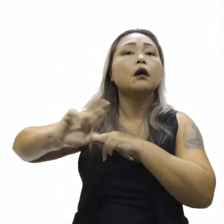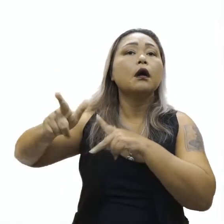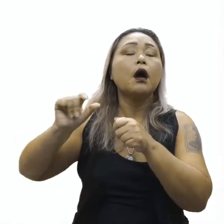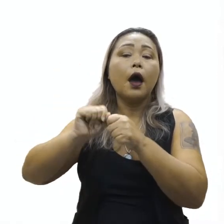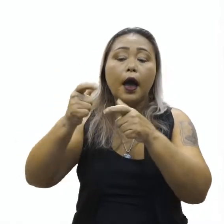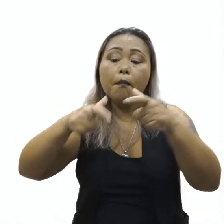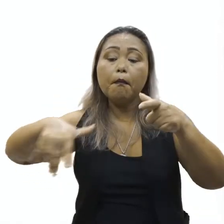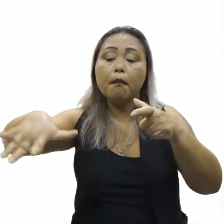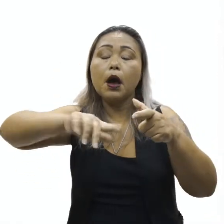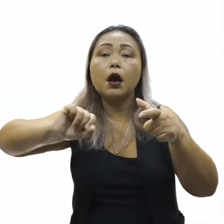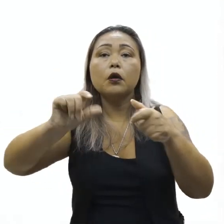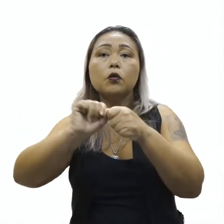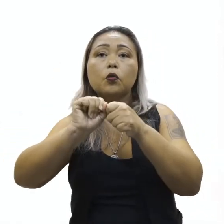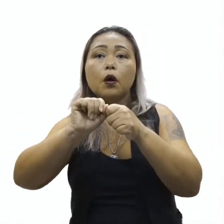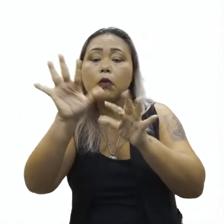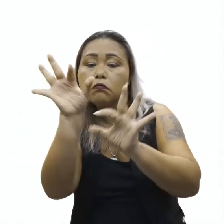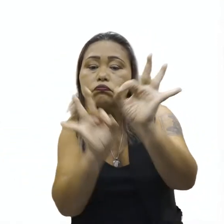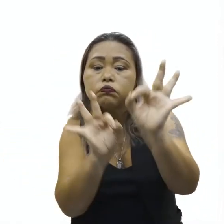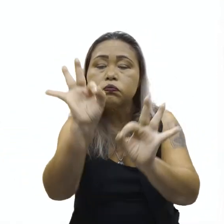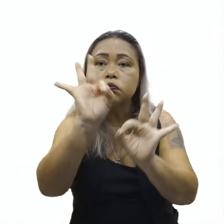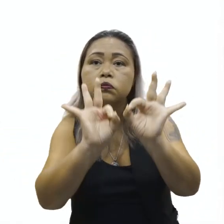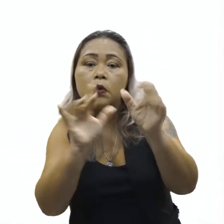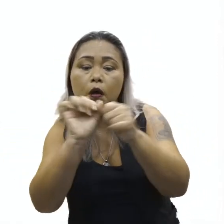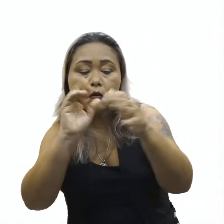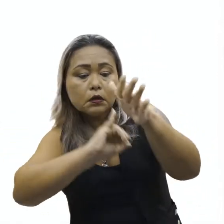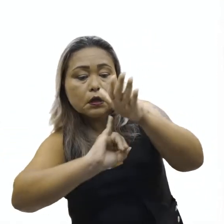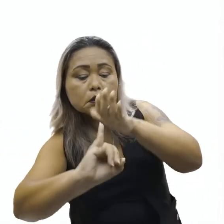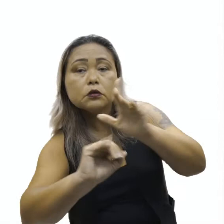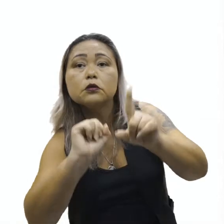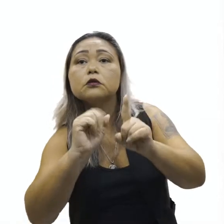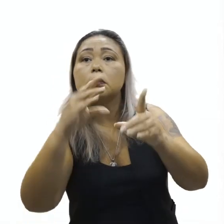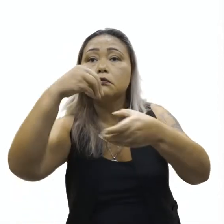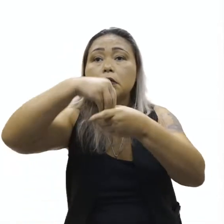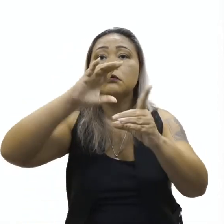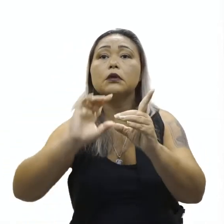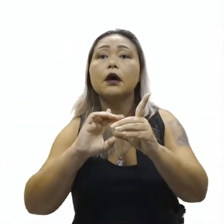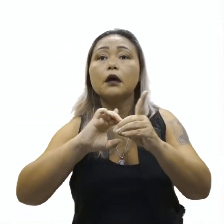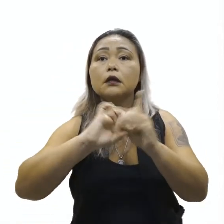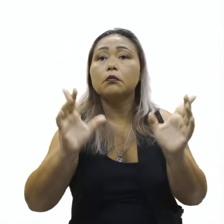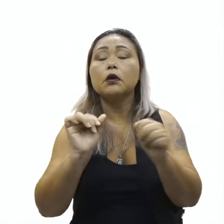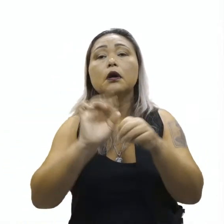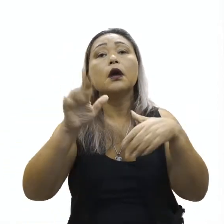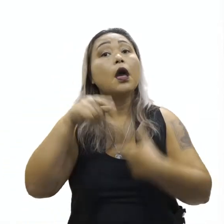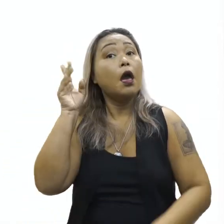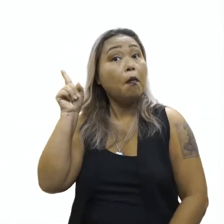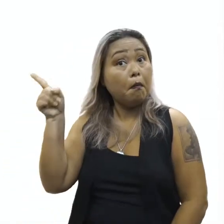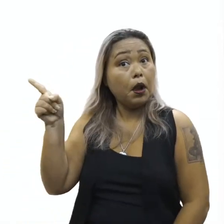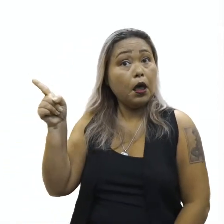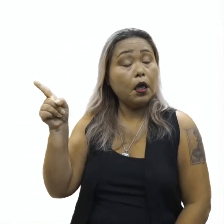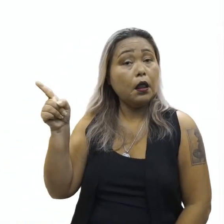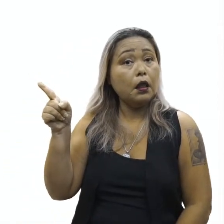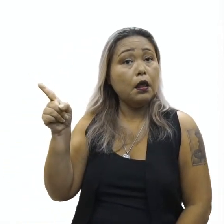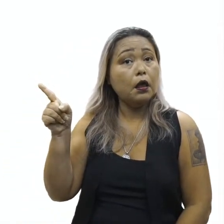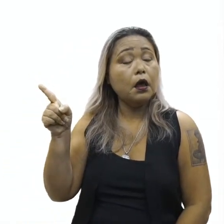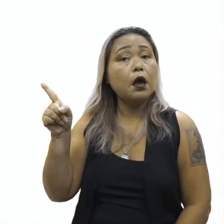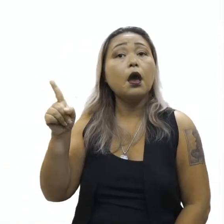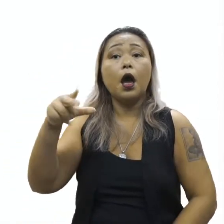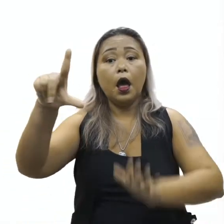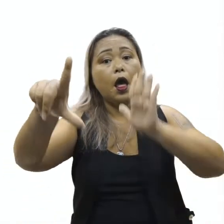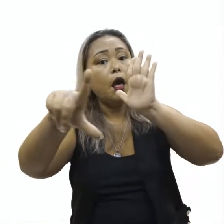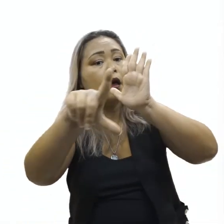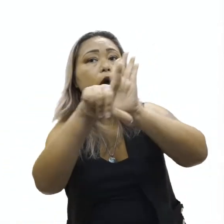fundamental para o funcionamento das instituições democráticas. Então, assim, para ele, as leis devem